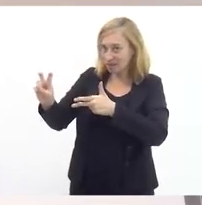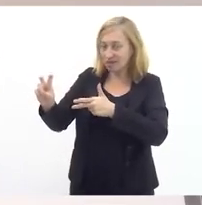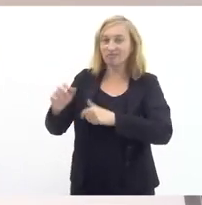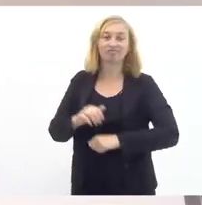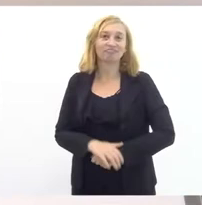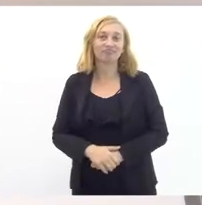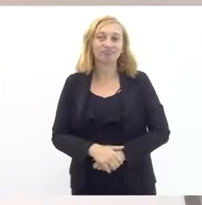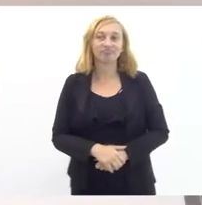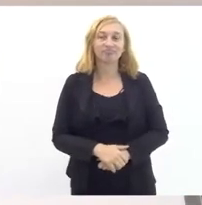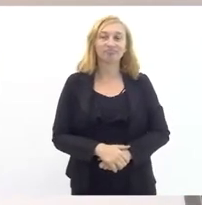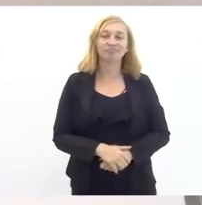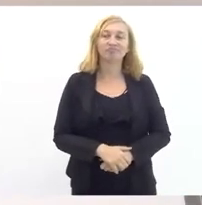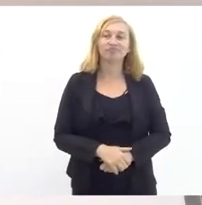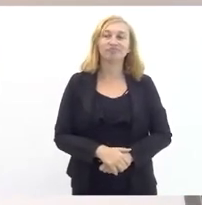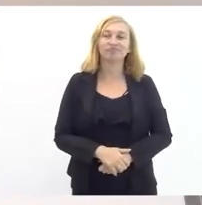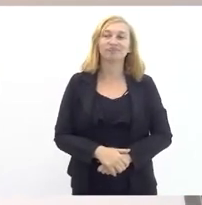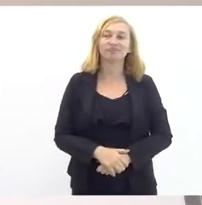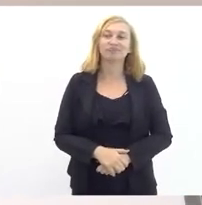tem